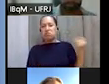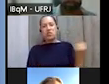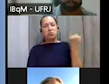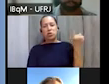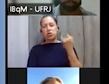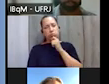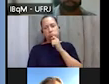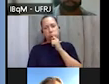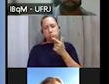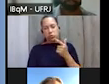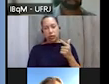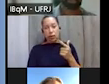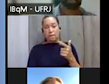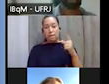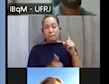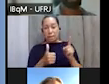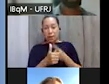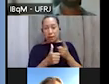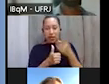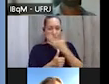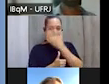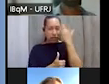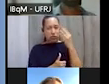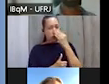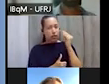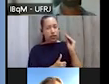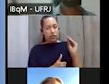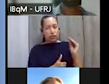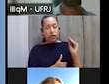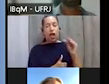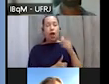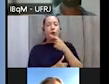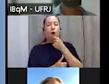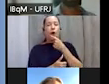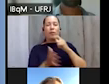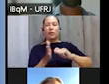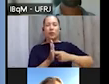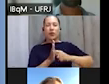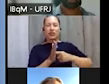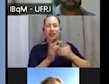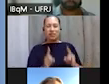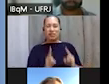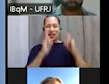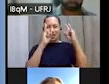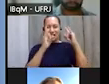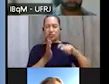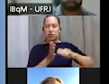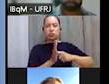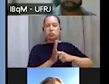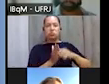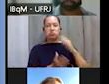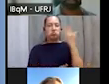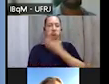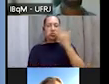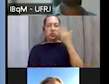primeira pessoa que ele deixa de enxergar é o porteiro do prédio. Ele não enxerga mais, nessa ânsia